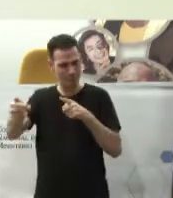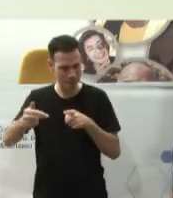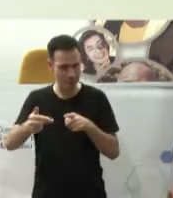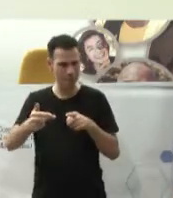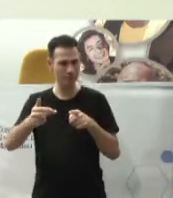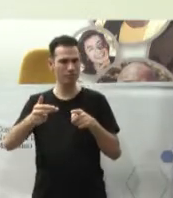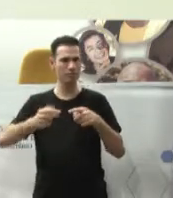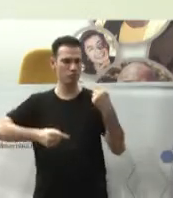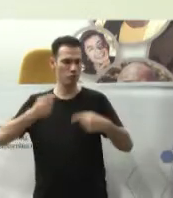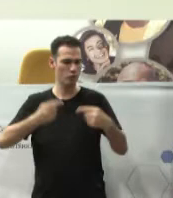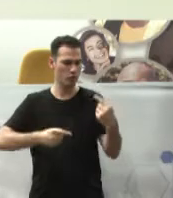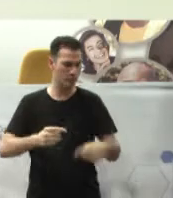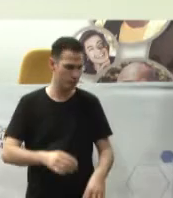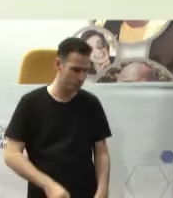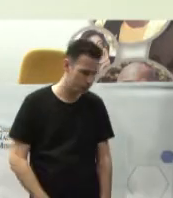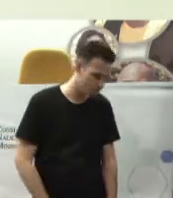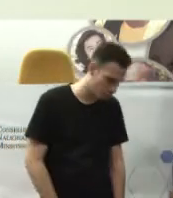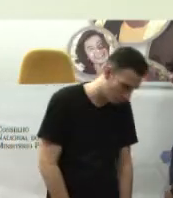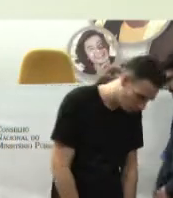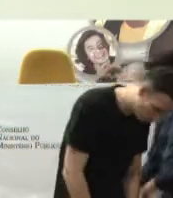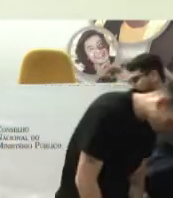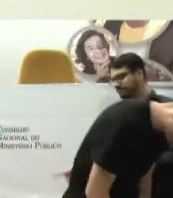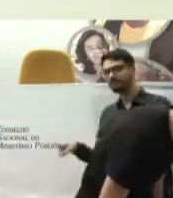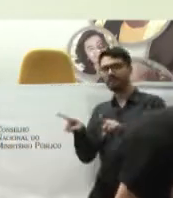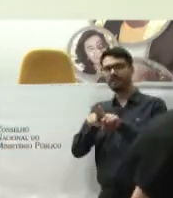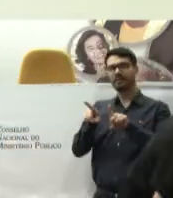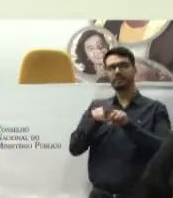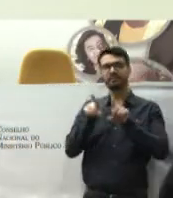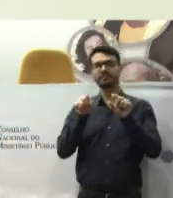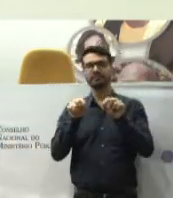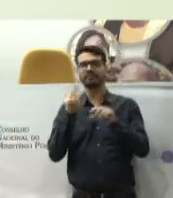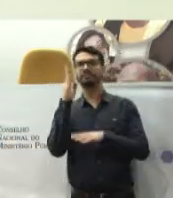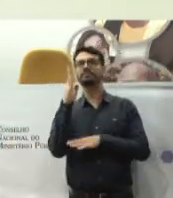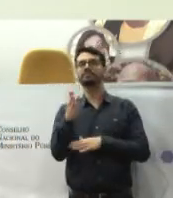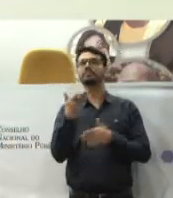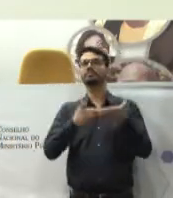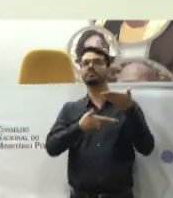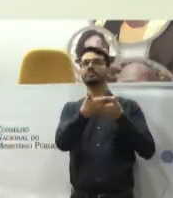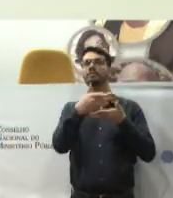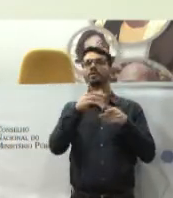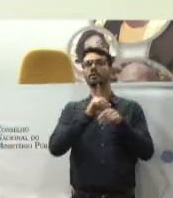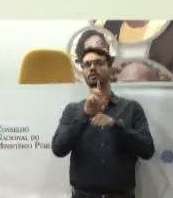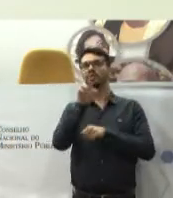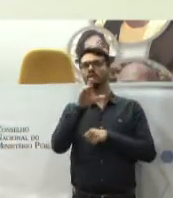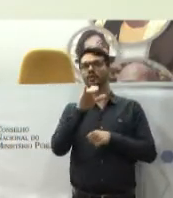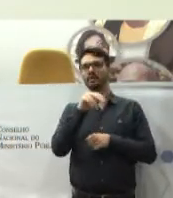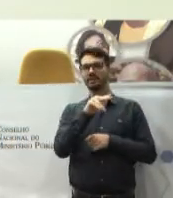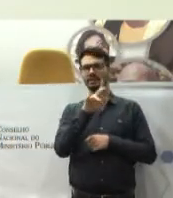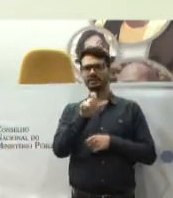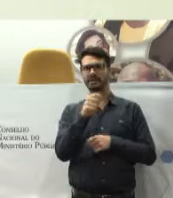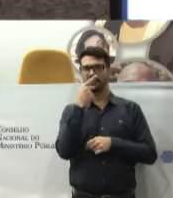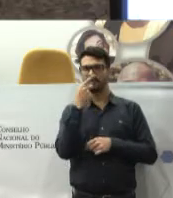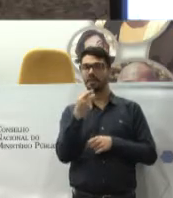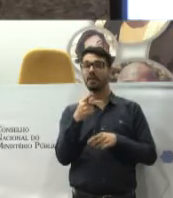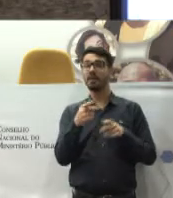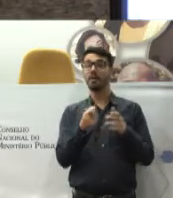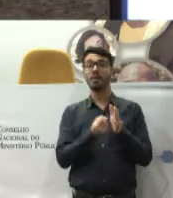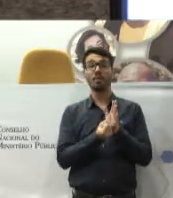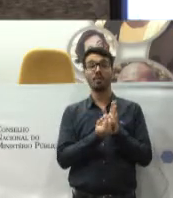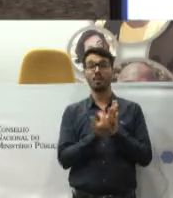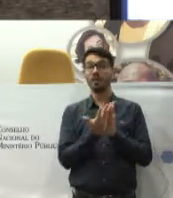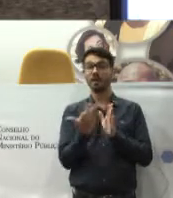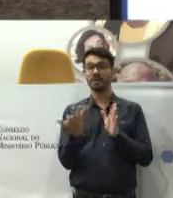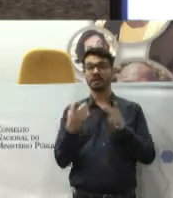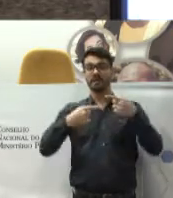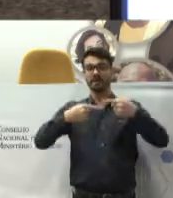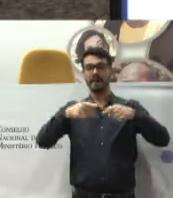do conflito. A oralidade e imediação, a doutora Cíntia falou aqui da quantidade de audiências que ela